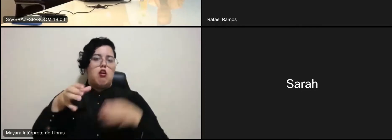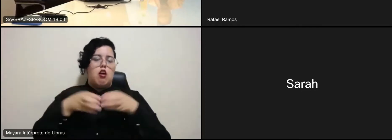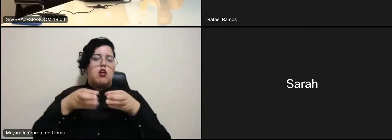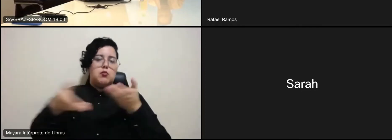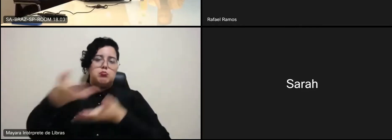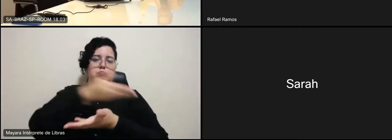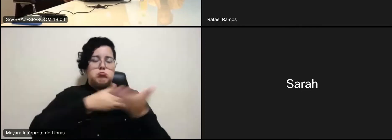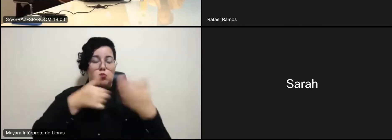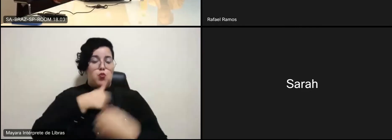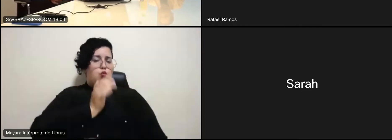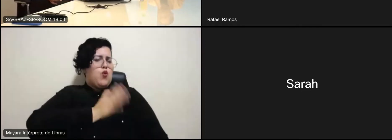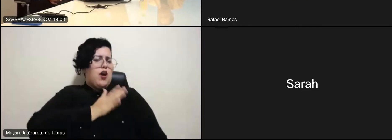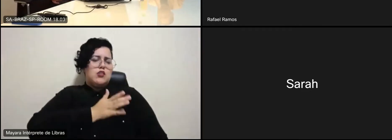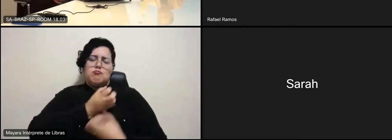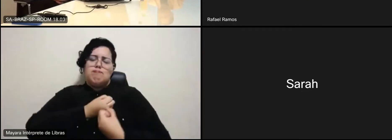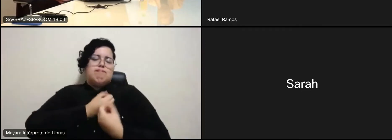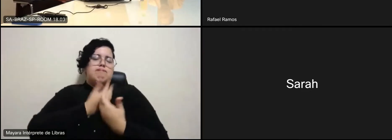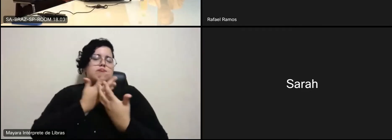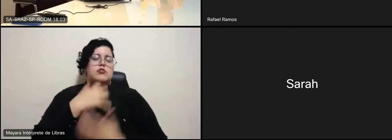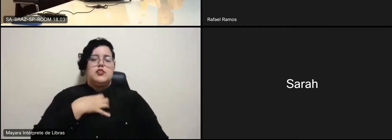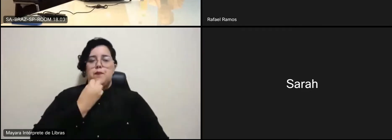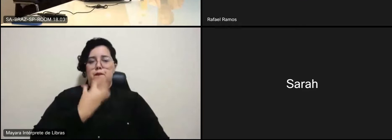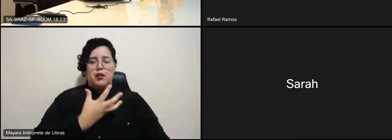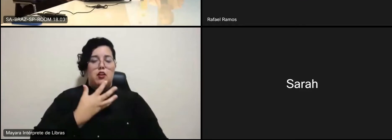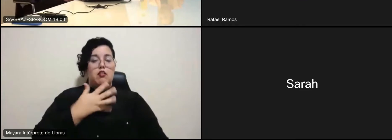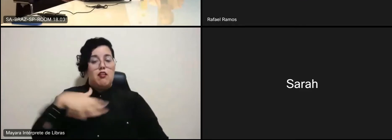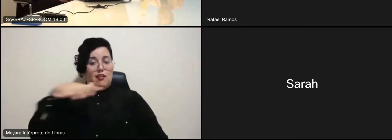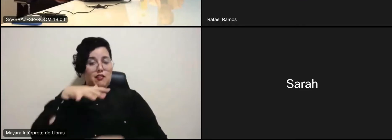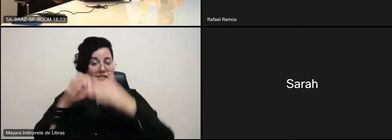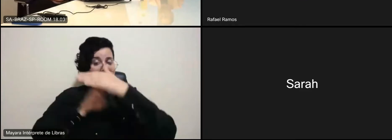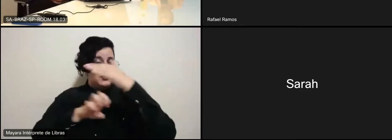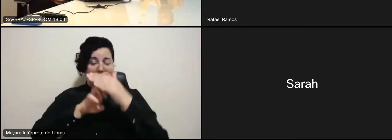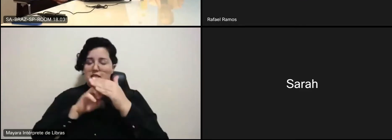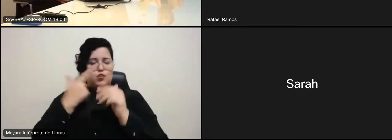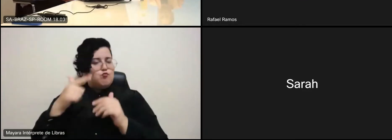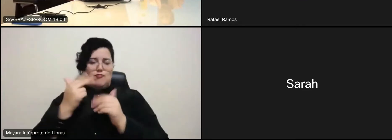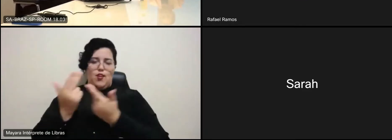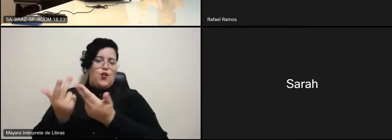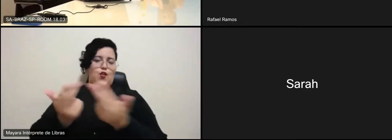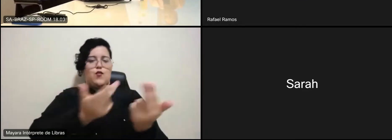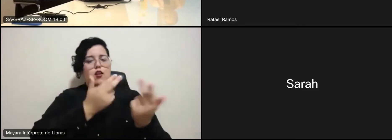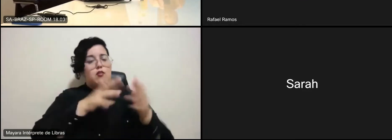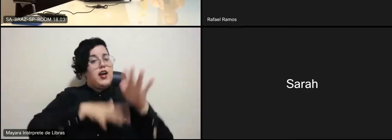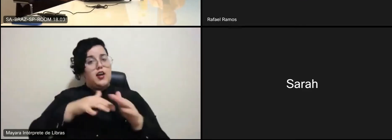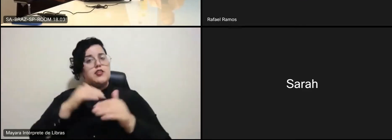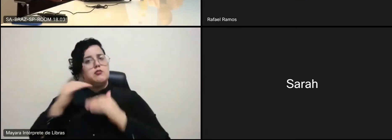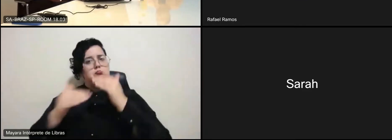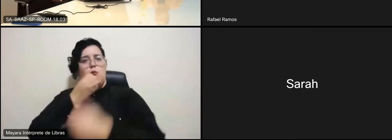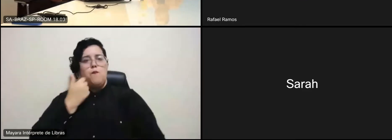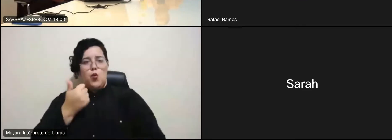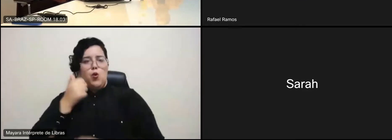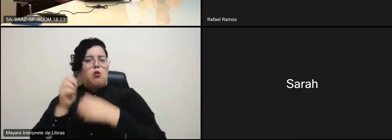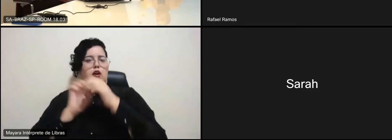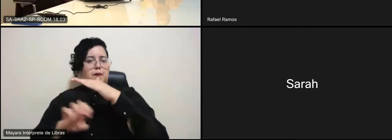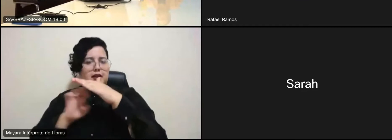o meu coração de uma forma que, poxa, nem todas as empresas são iguais. Tem empresas que estão mais evoluídas. E isso me fez abrir os olhos